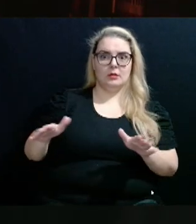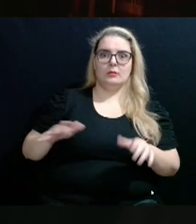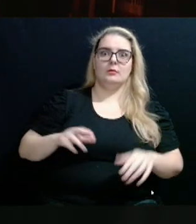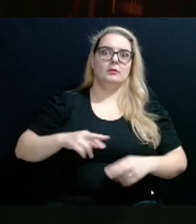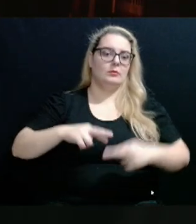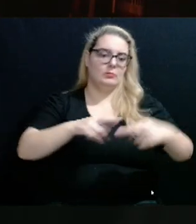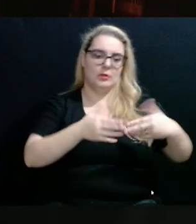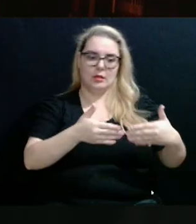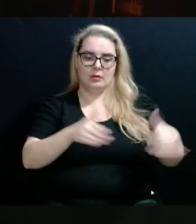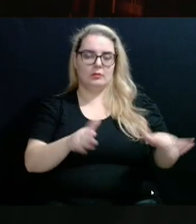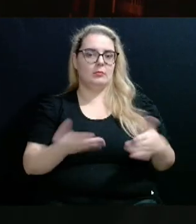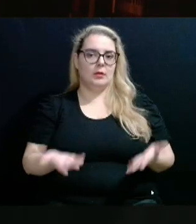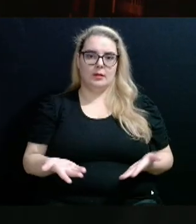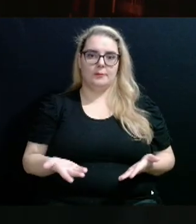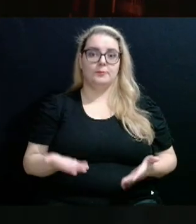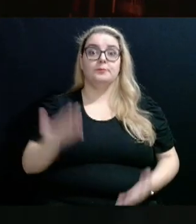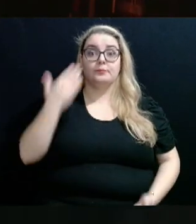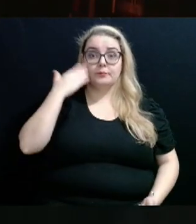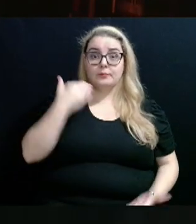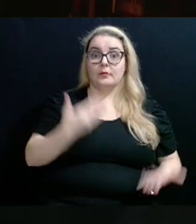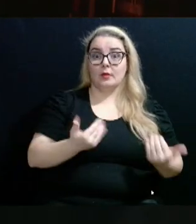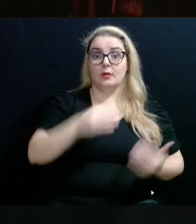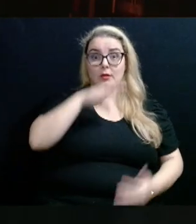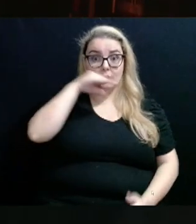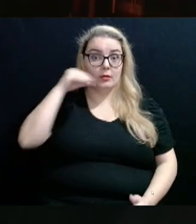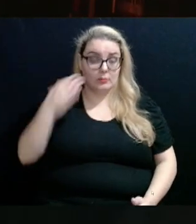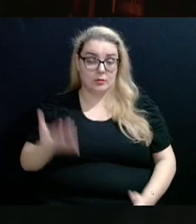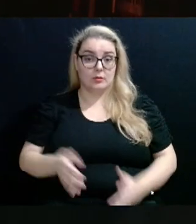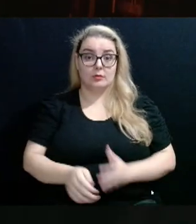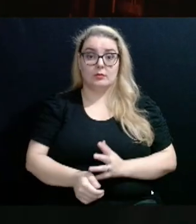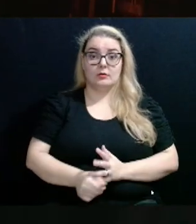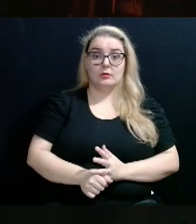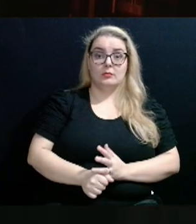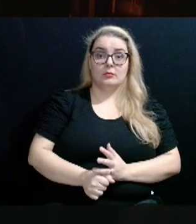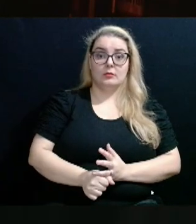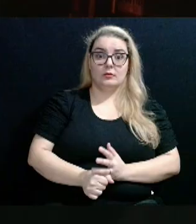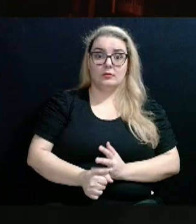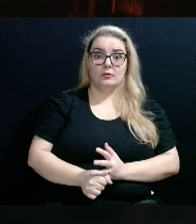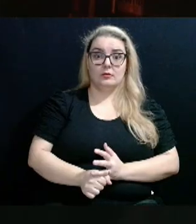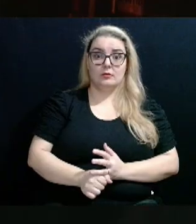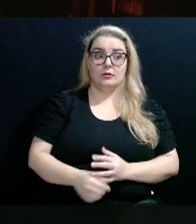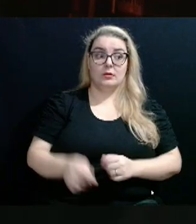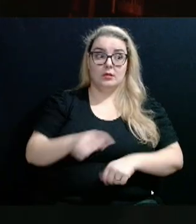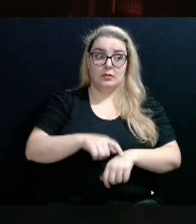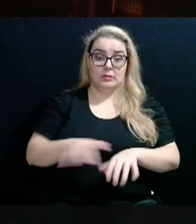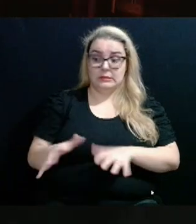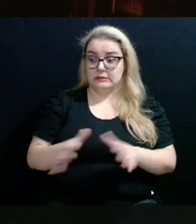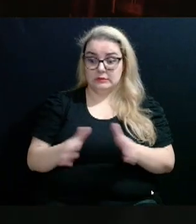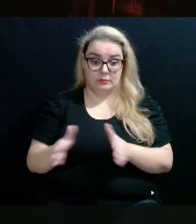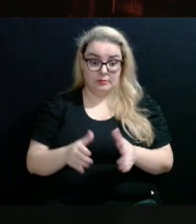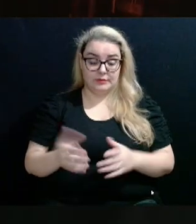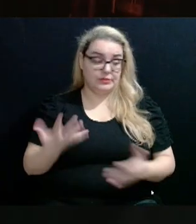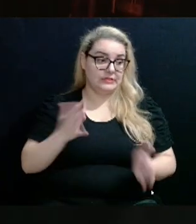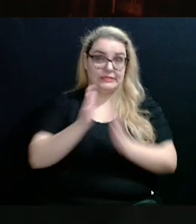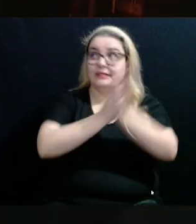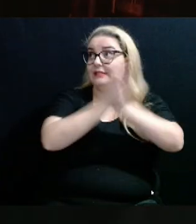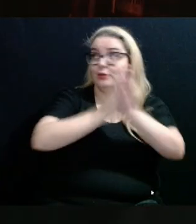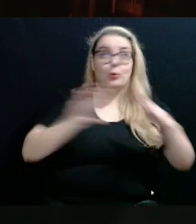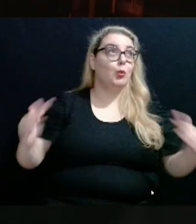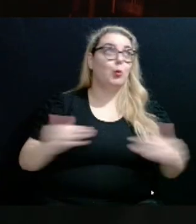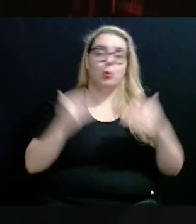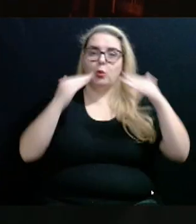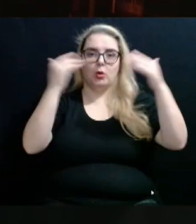os adolescentes, né, quando estão nessa euforia, às vezes não tem muito a noção do perigo. E a gente sabe também